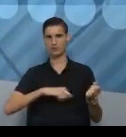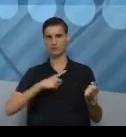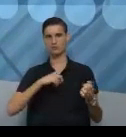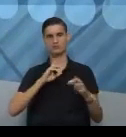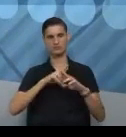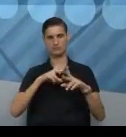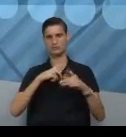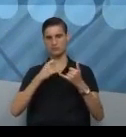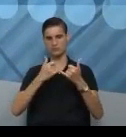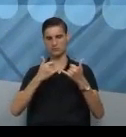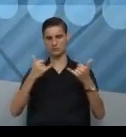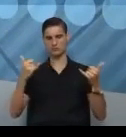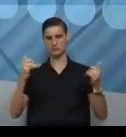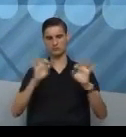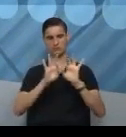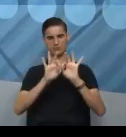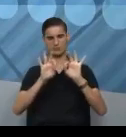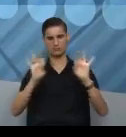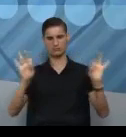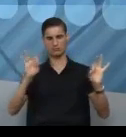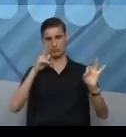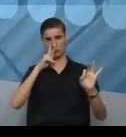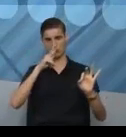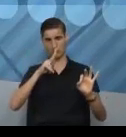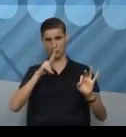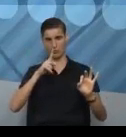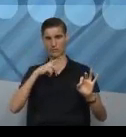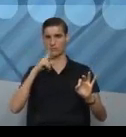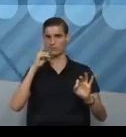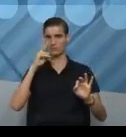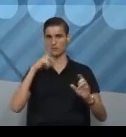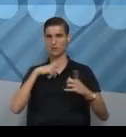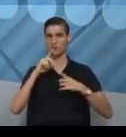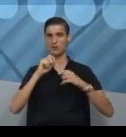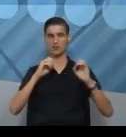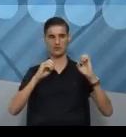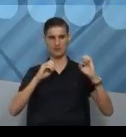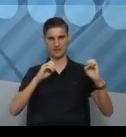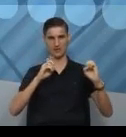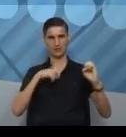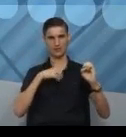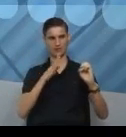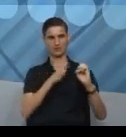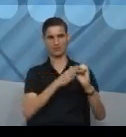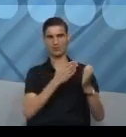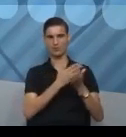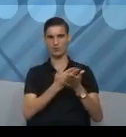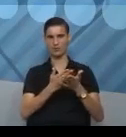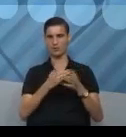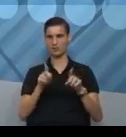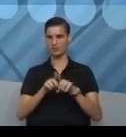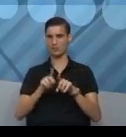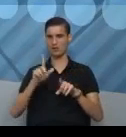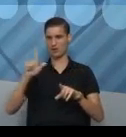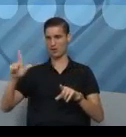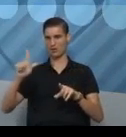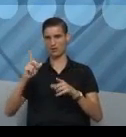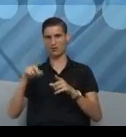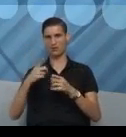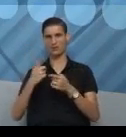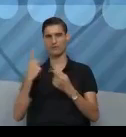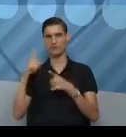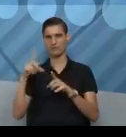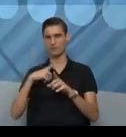corda, ela está esticada horizontalmente. Pensando aqui, nós temos os nossos extremos. A gente considerou o x igual a zero,